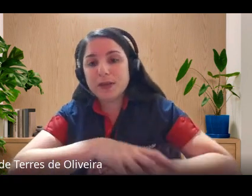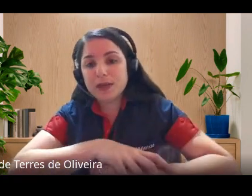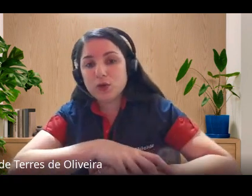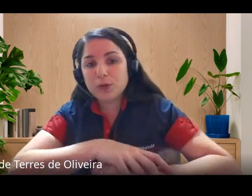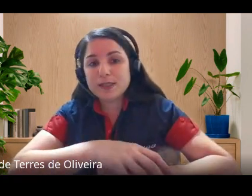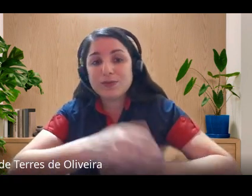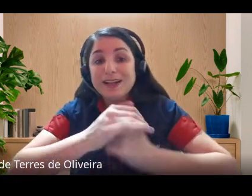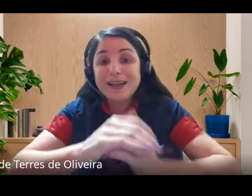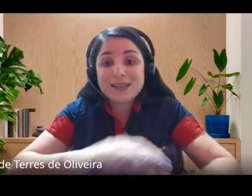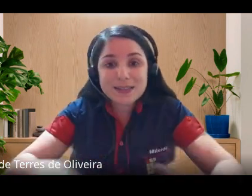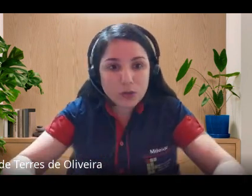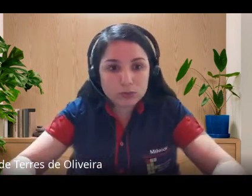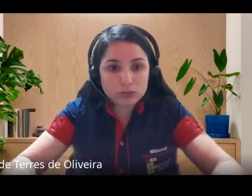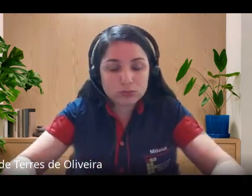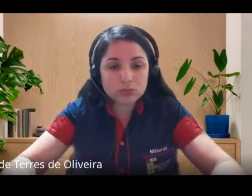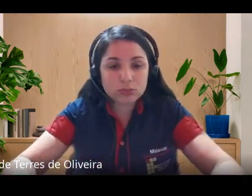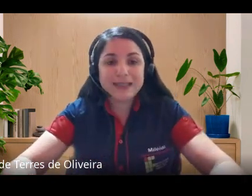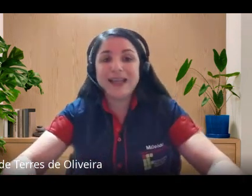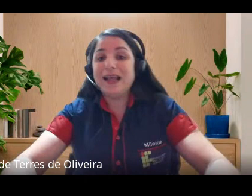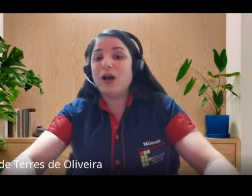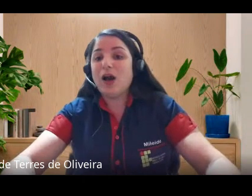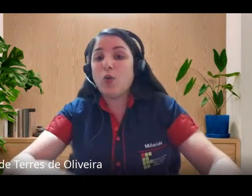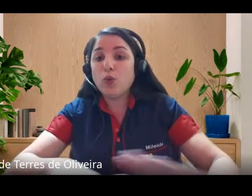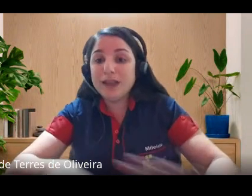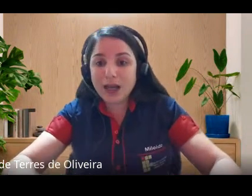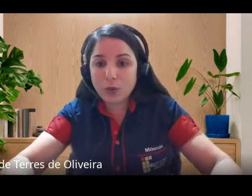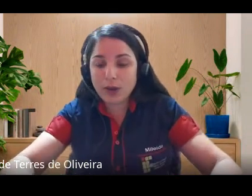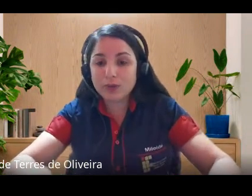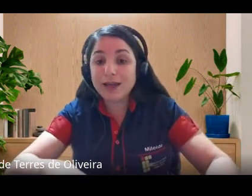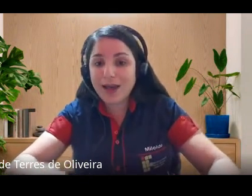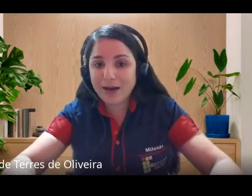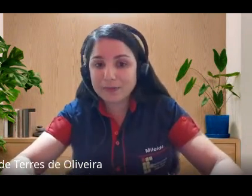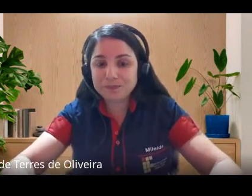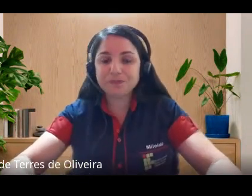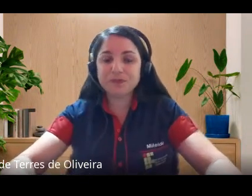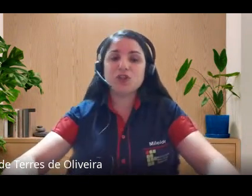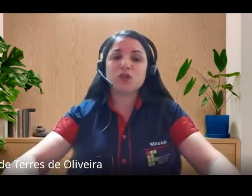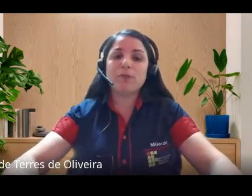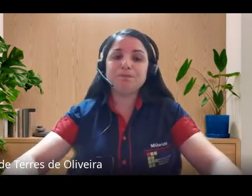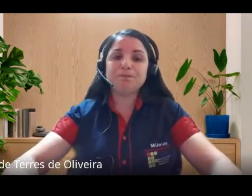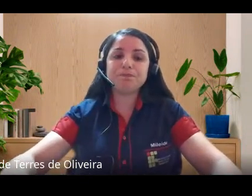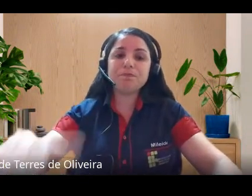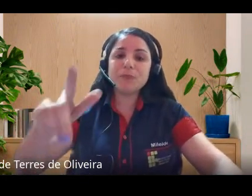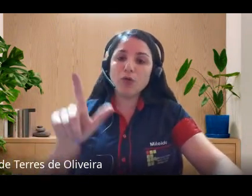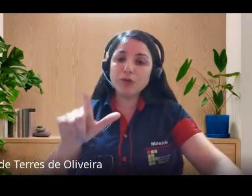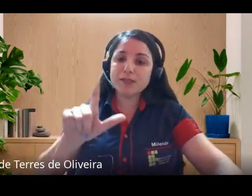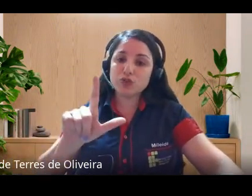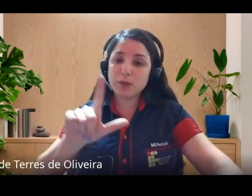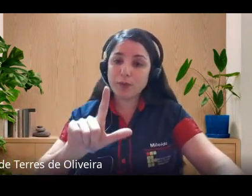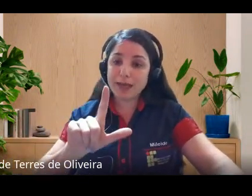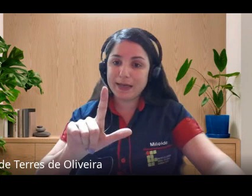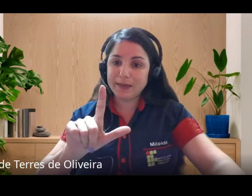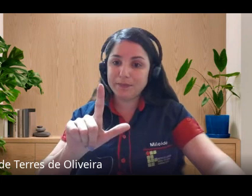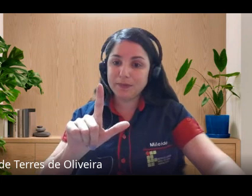tem também a incorporação da negação, que é o não, é o negar. Veja só, configuração